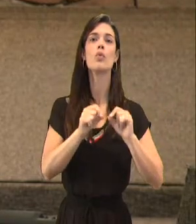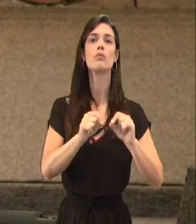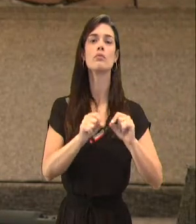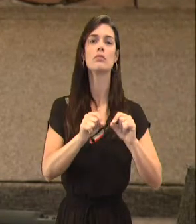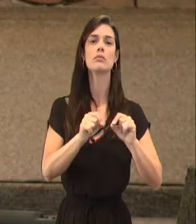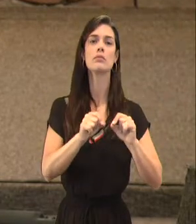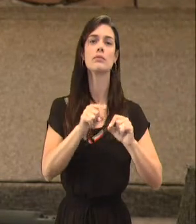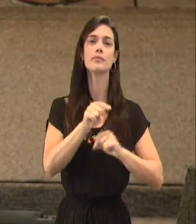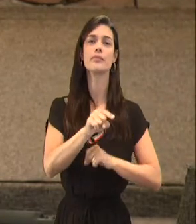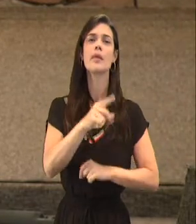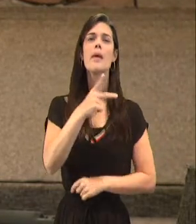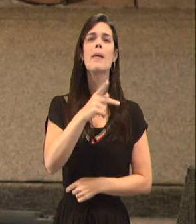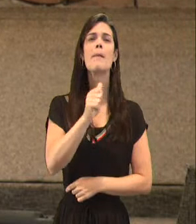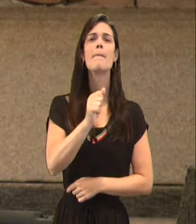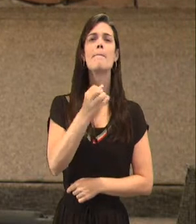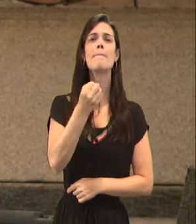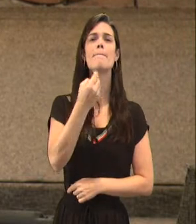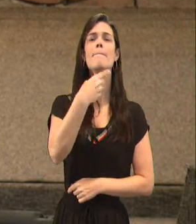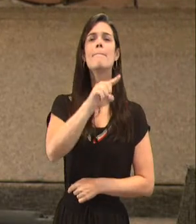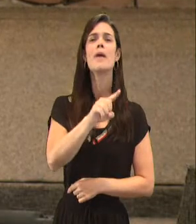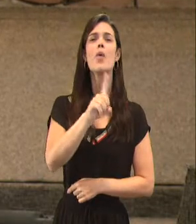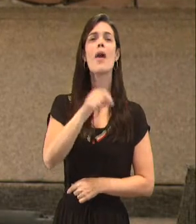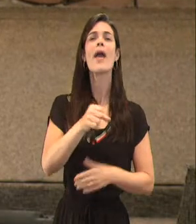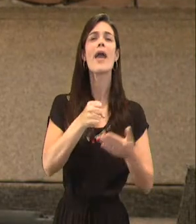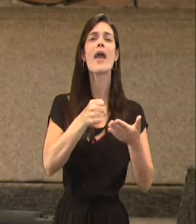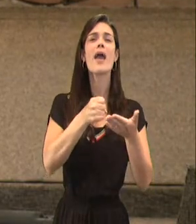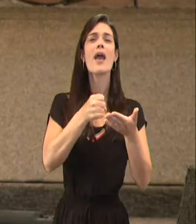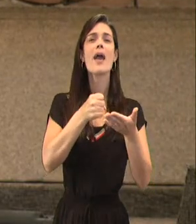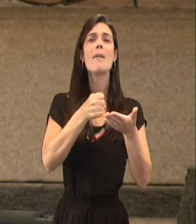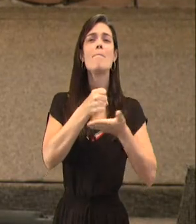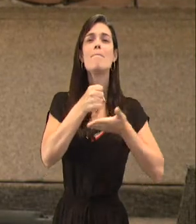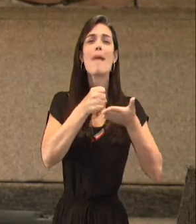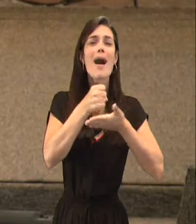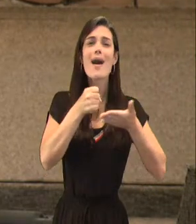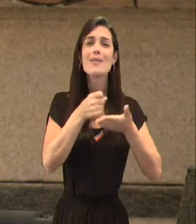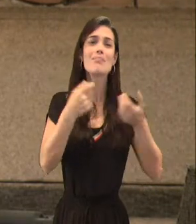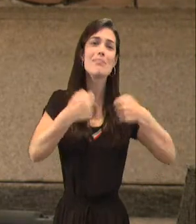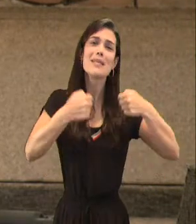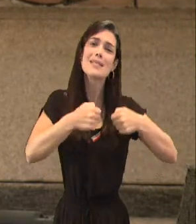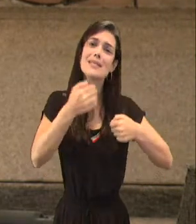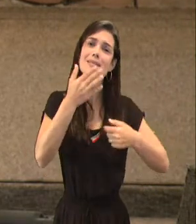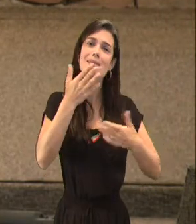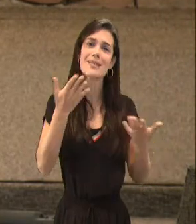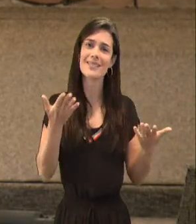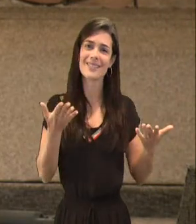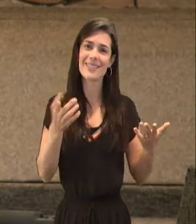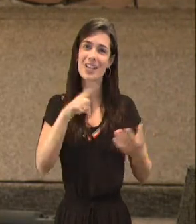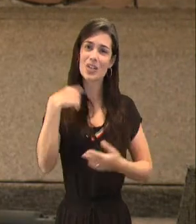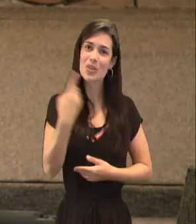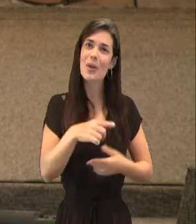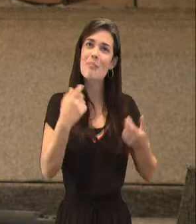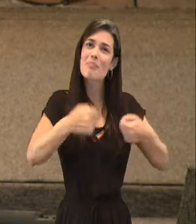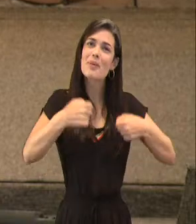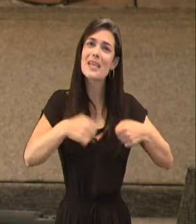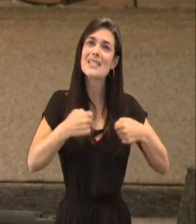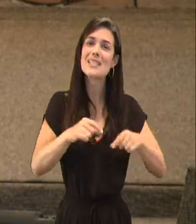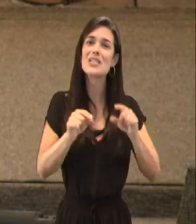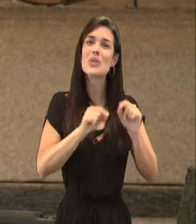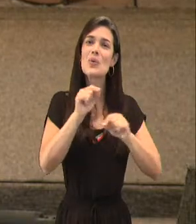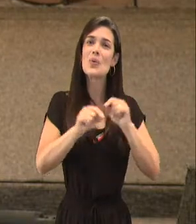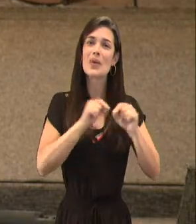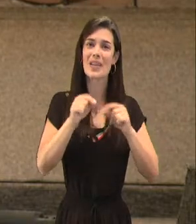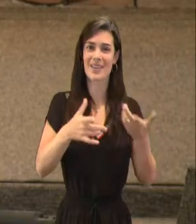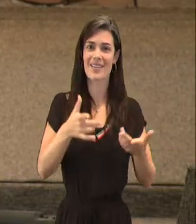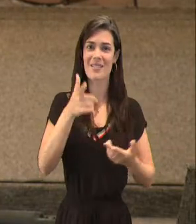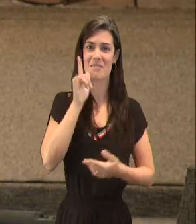orações. O pão é aquilo que é básico, aquilo que é indispensável, representa aquilo que nós precisamos para viver.